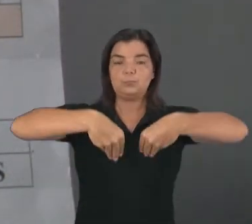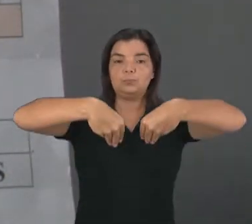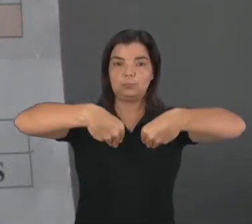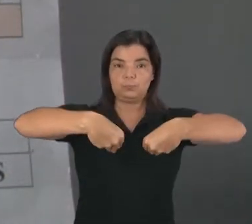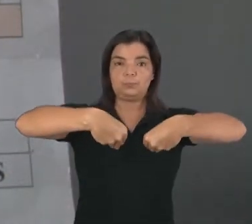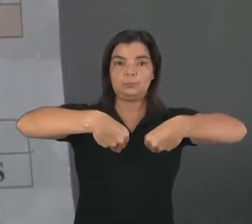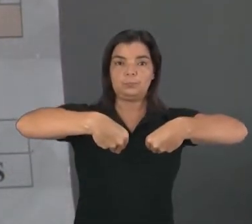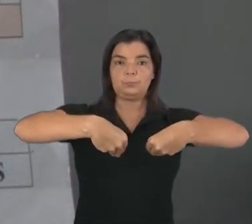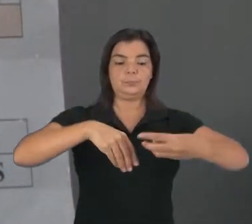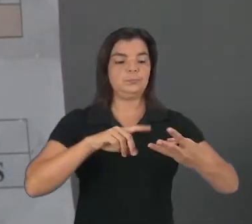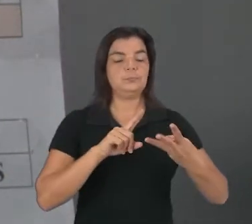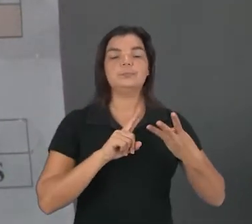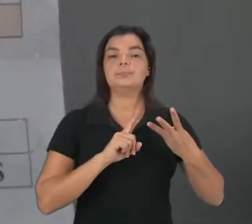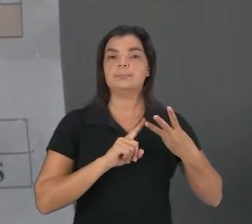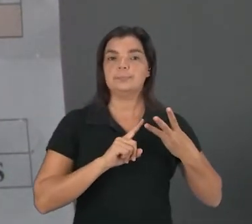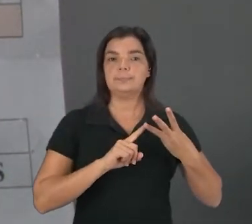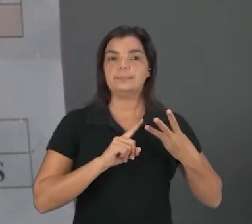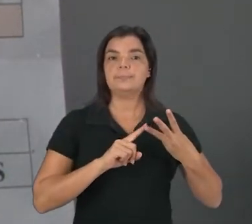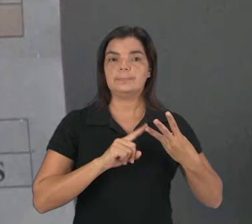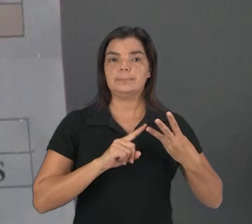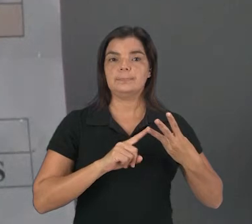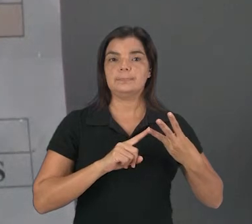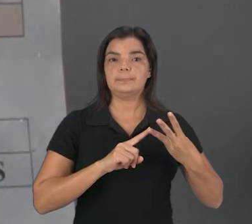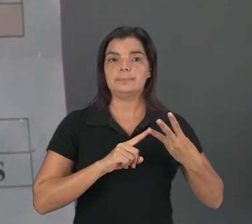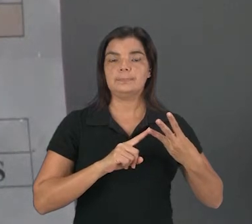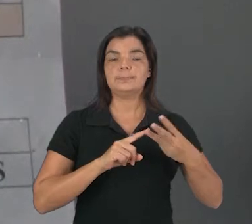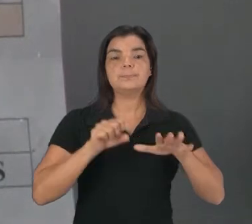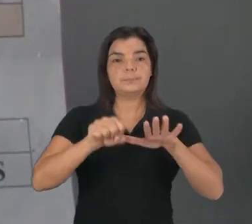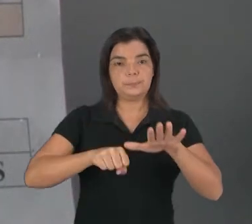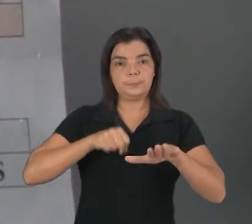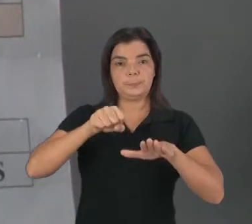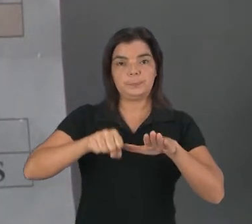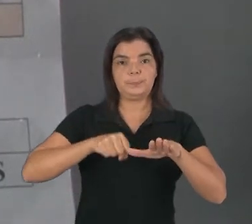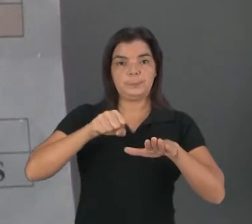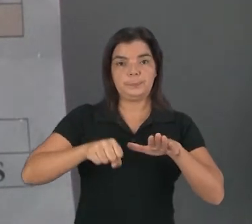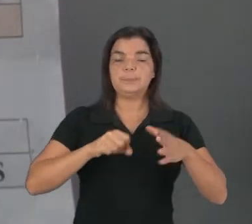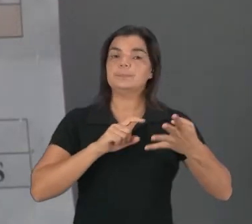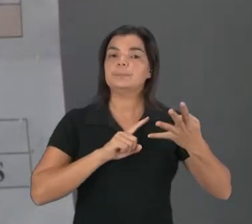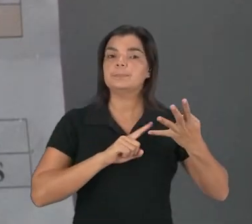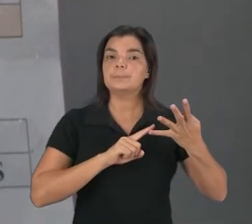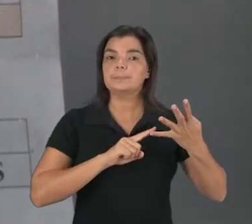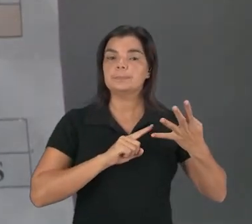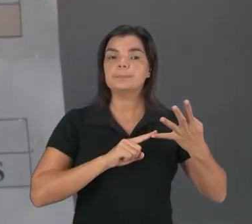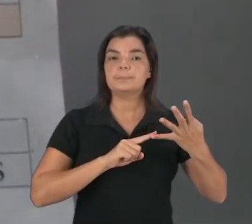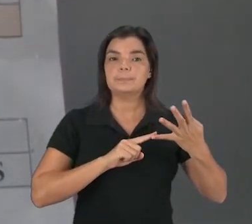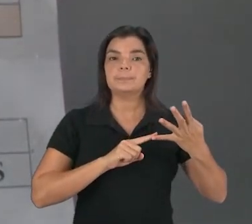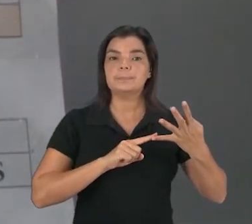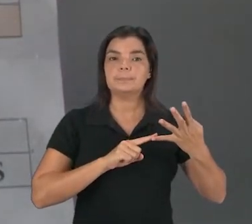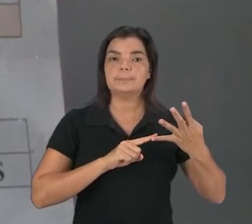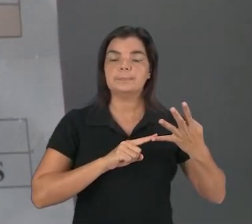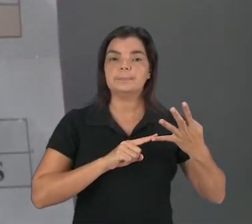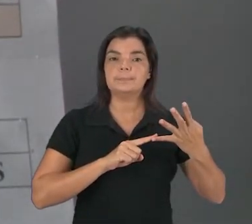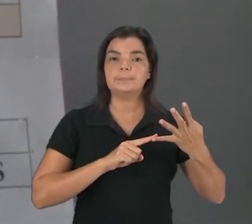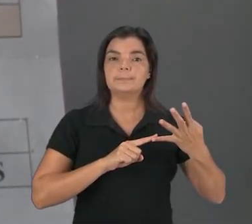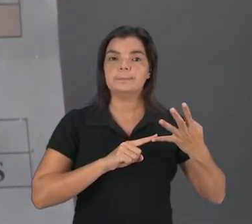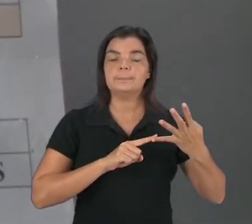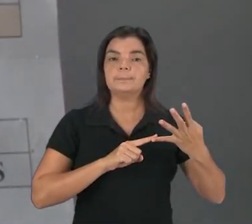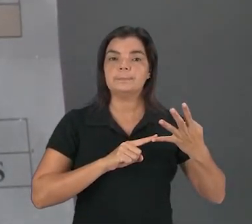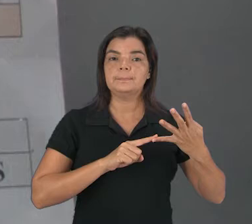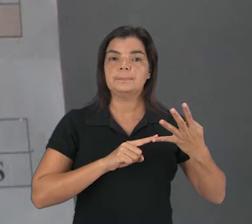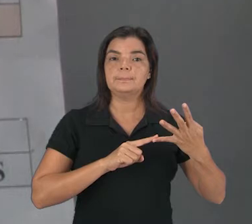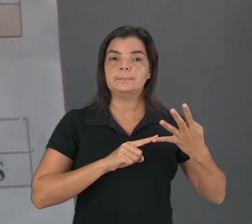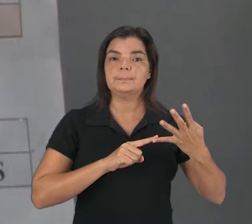A nossa terceira palavra, máquina. A nossa quarta palavrinha é? Muito